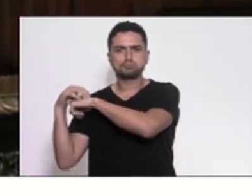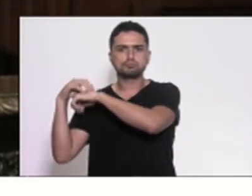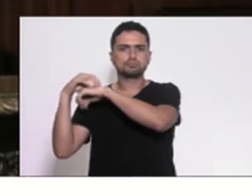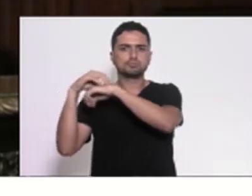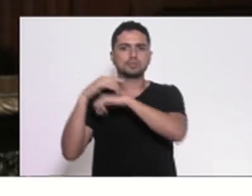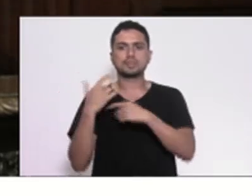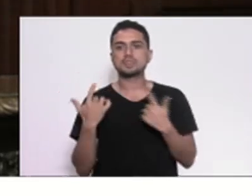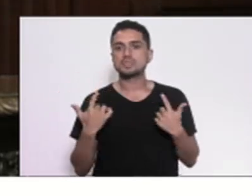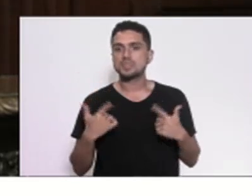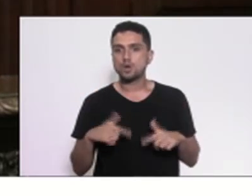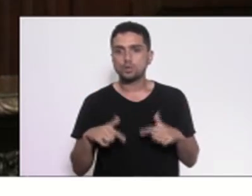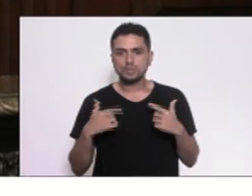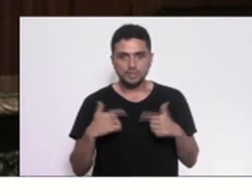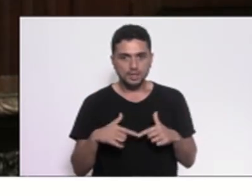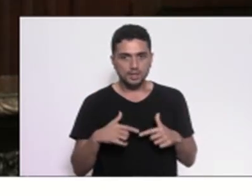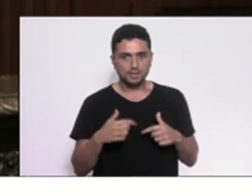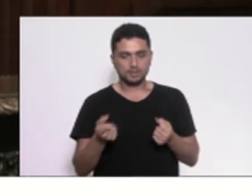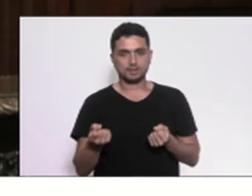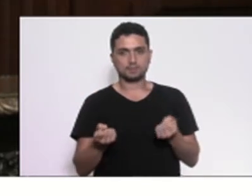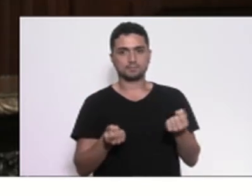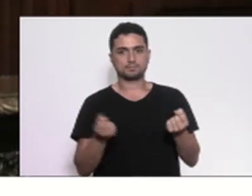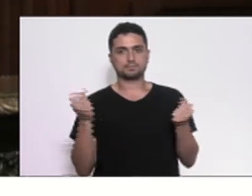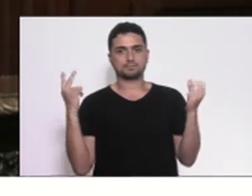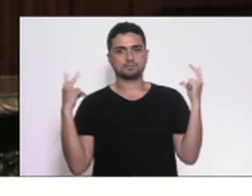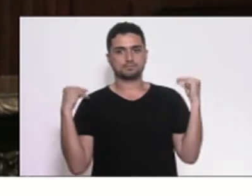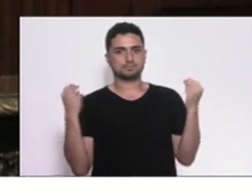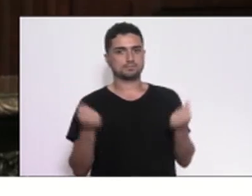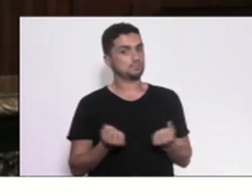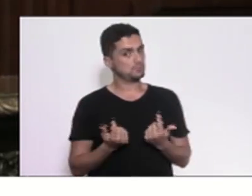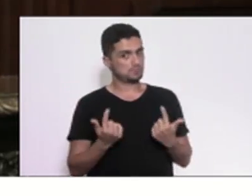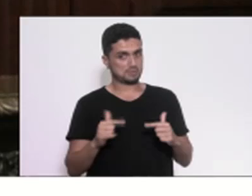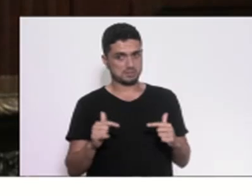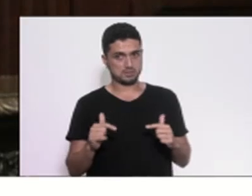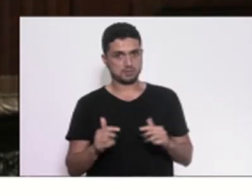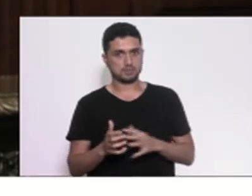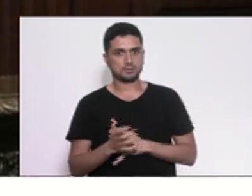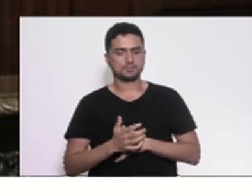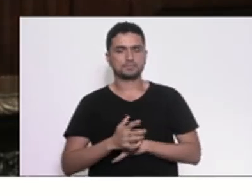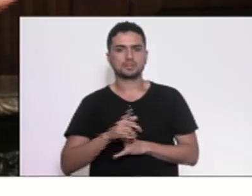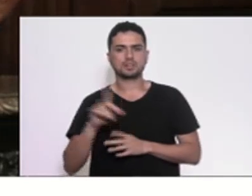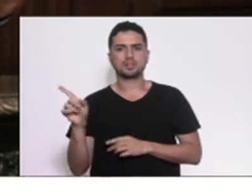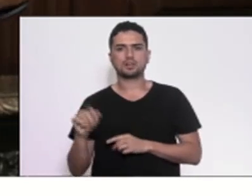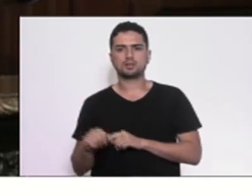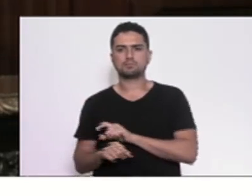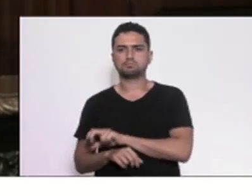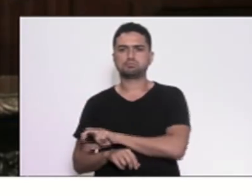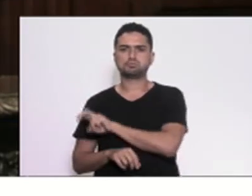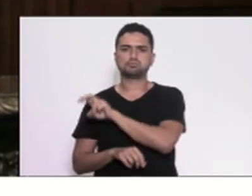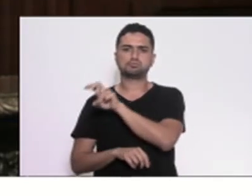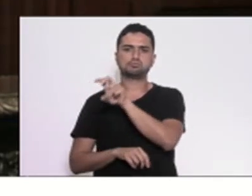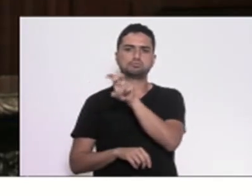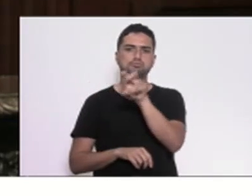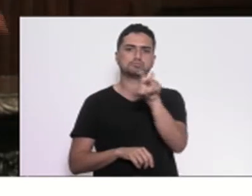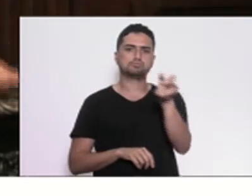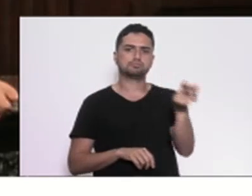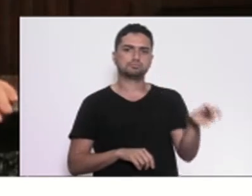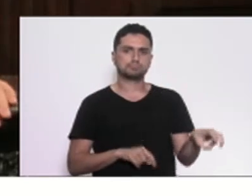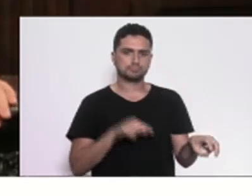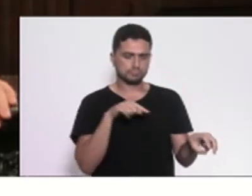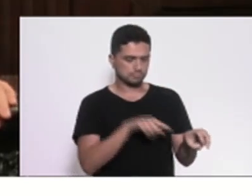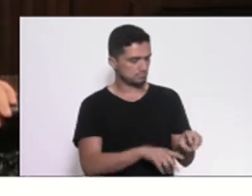não tem piloto, e vai até essa estação, a estação terminal. Uma biblioteca